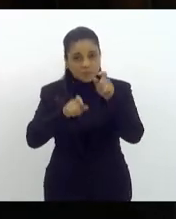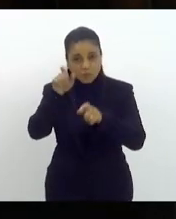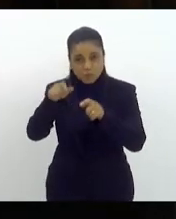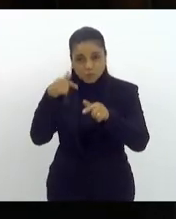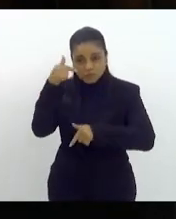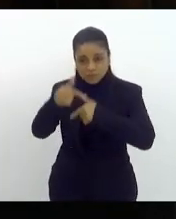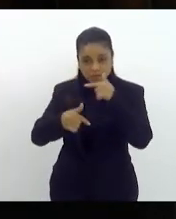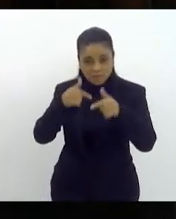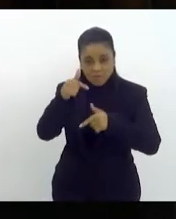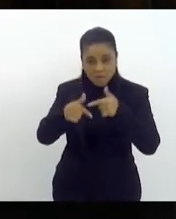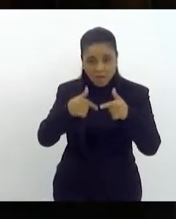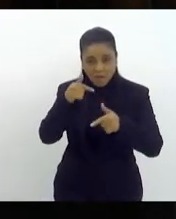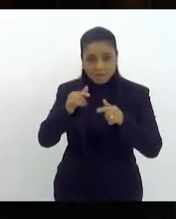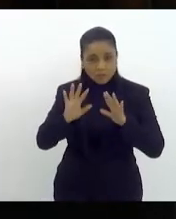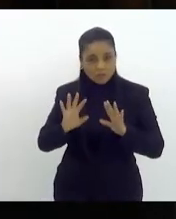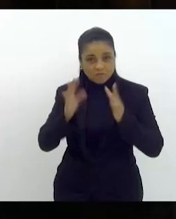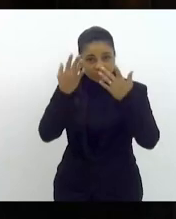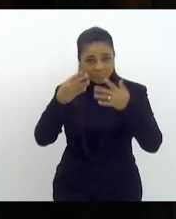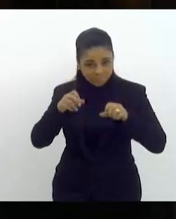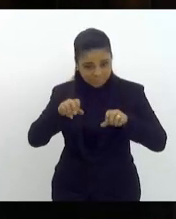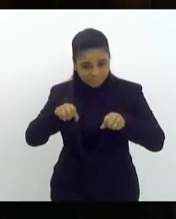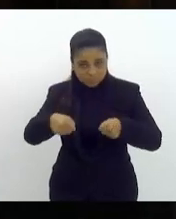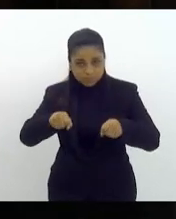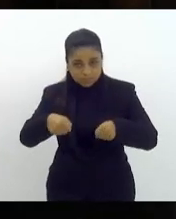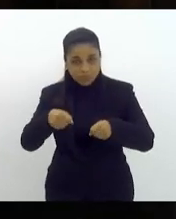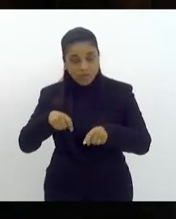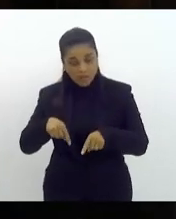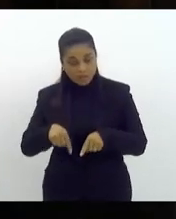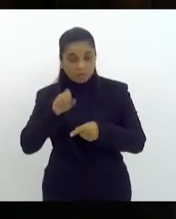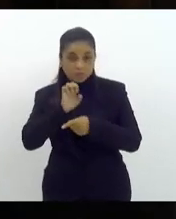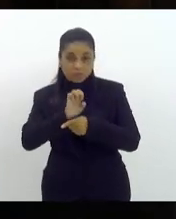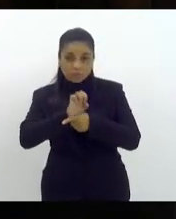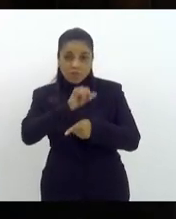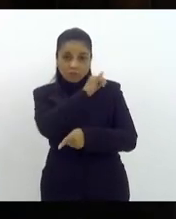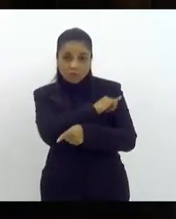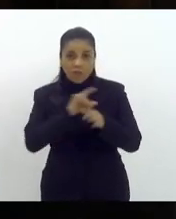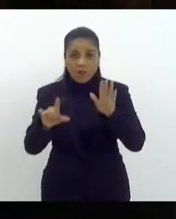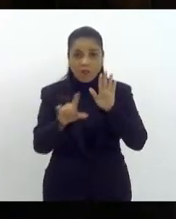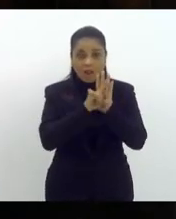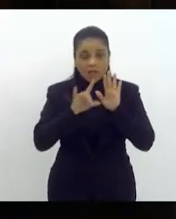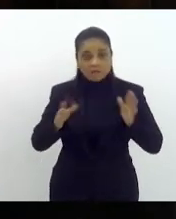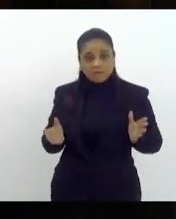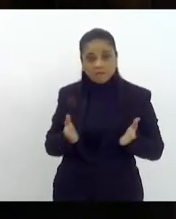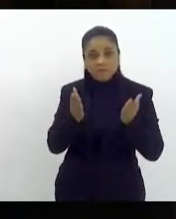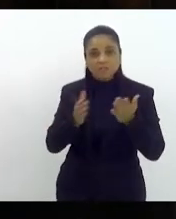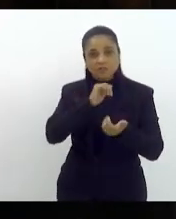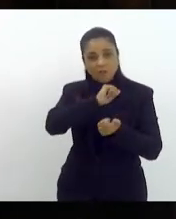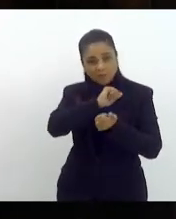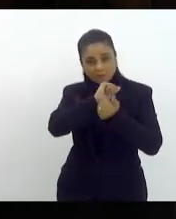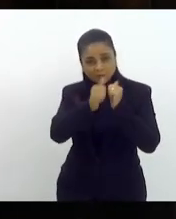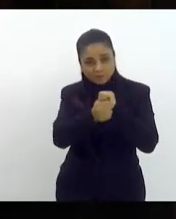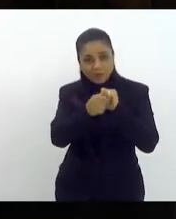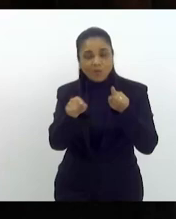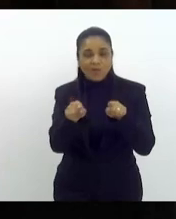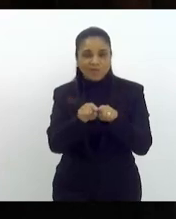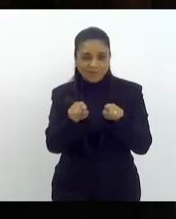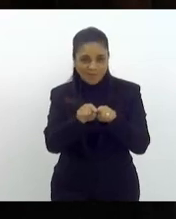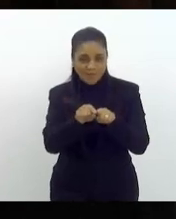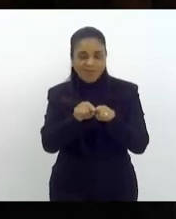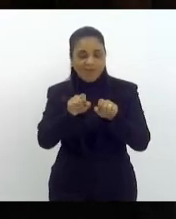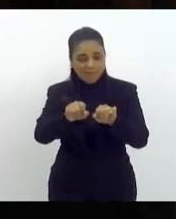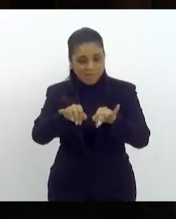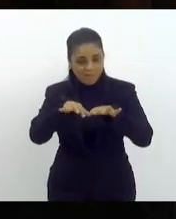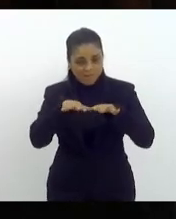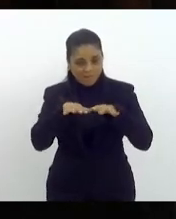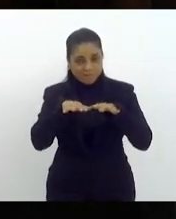trabalham com esse tipo de evento que no estado do Rio de Janeiro existe a lei de incentivo ao esporte né inclusive o plenário